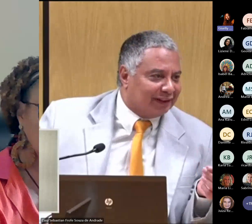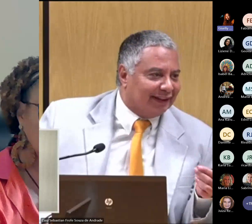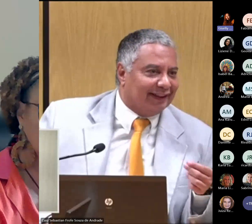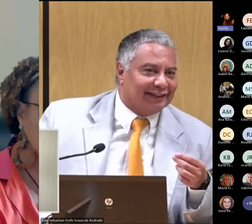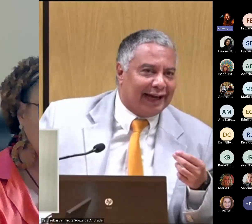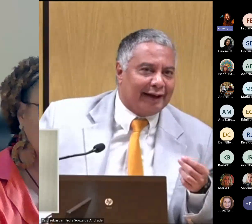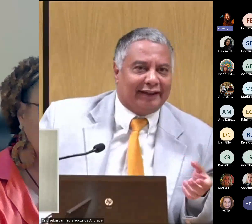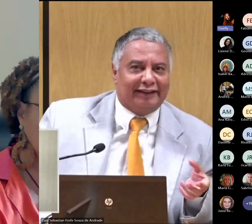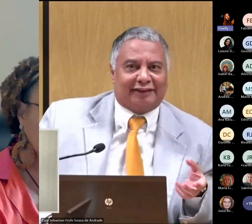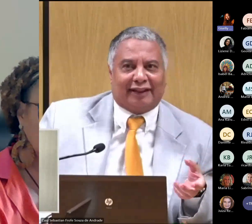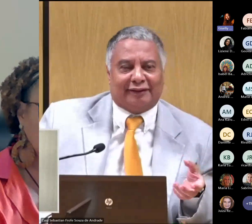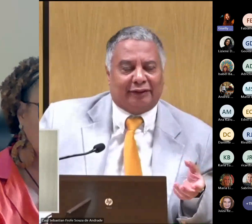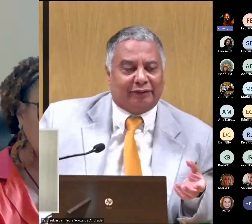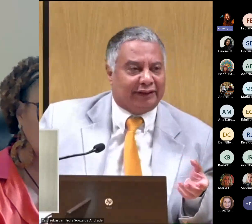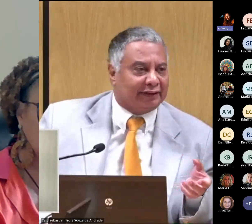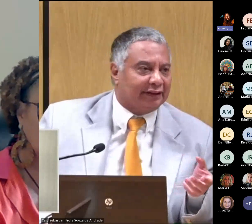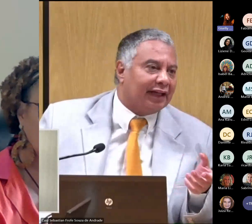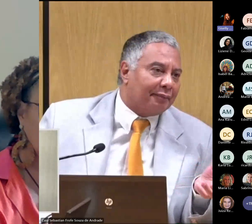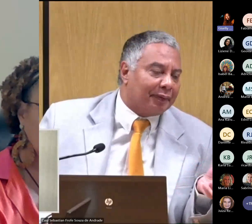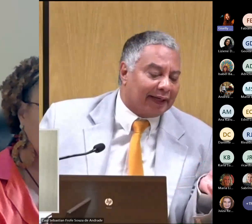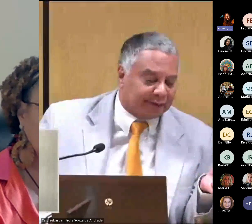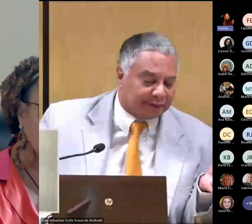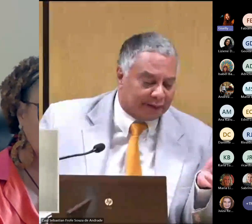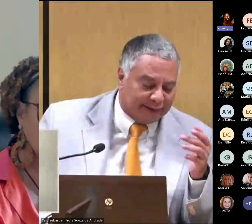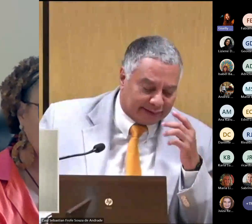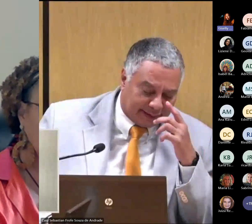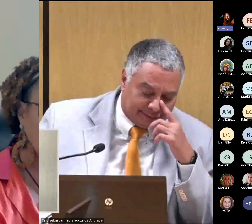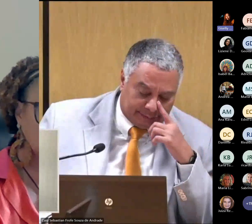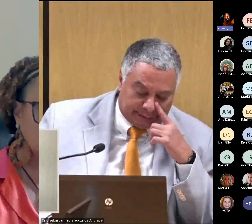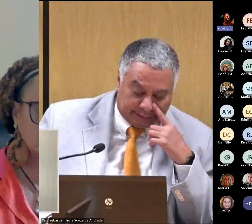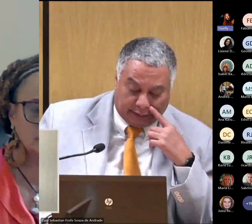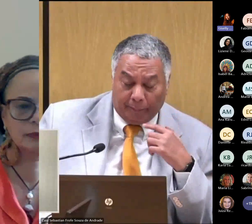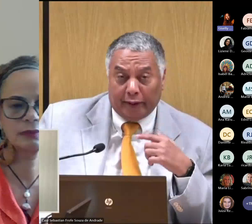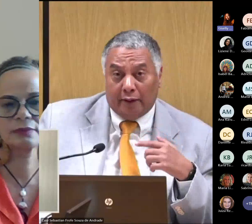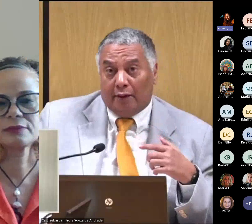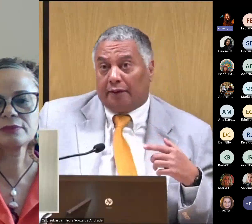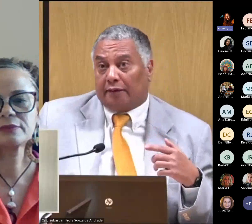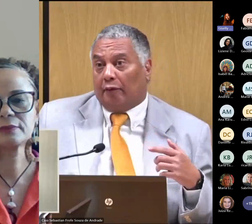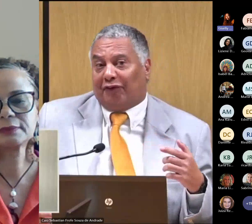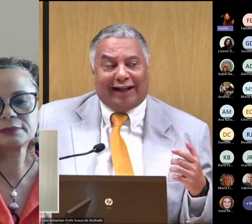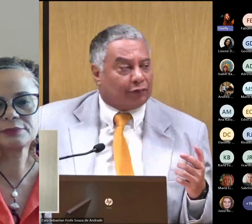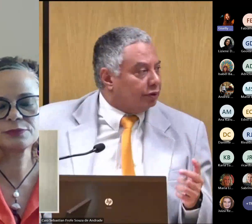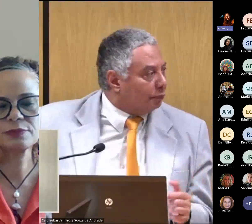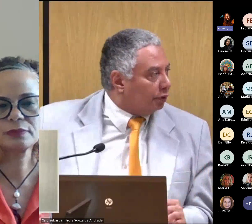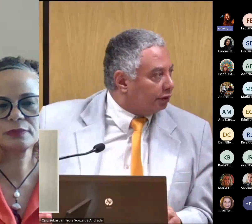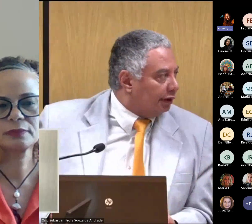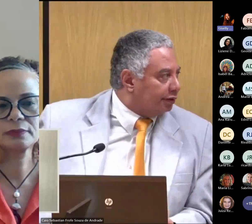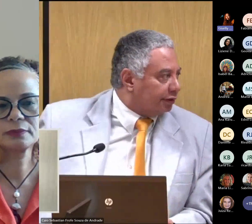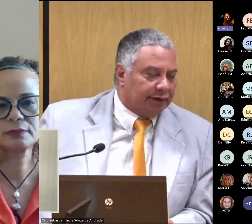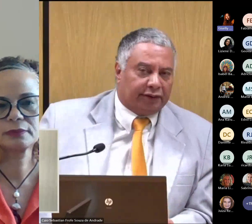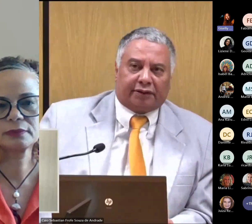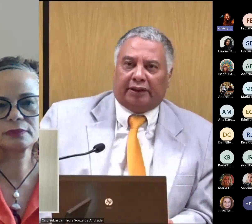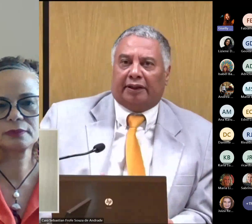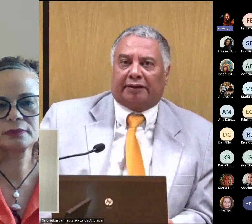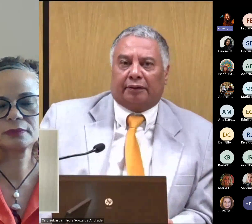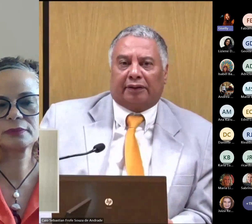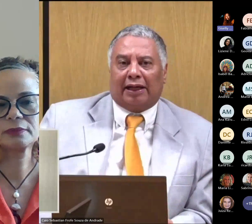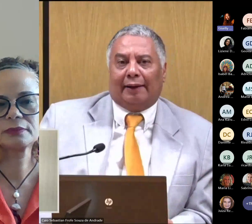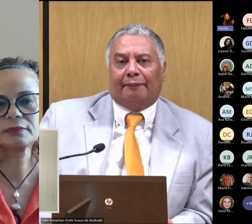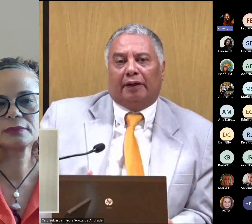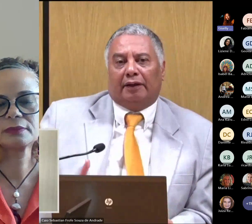luta da escravidão negra da reparação também da escravidão negra Então são fatos importantes que a gente tem que